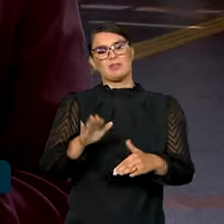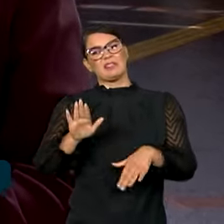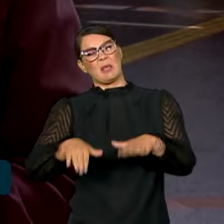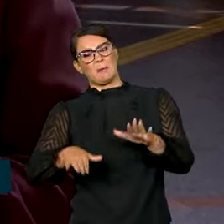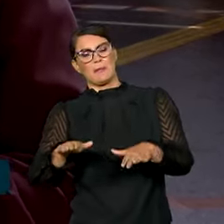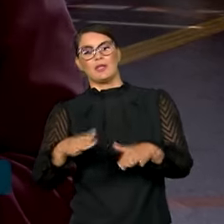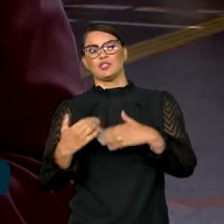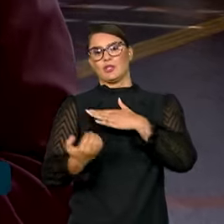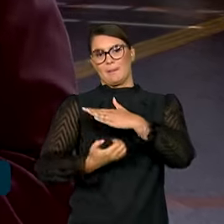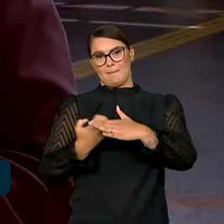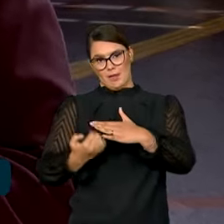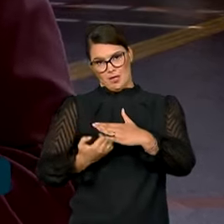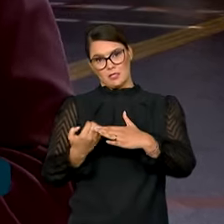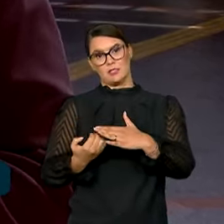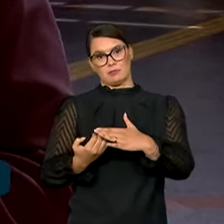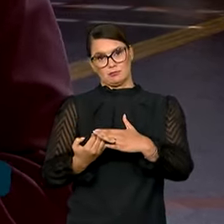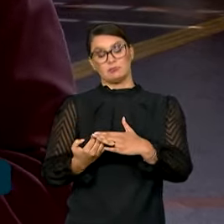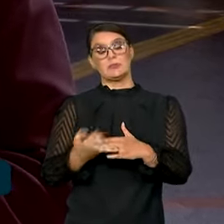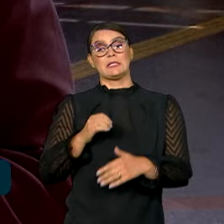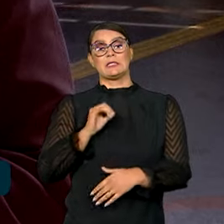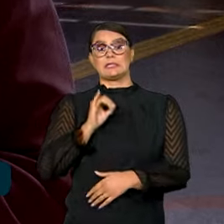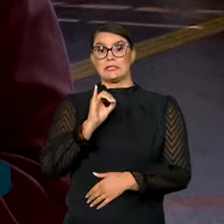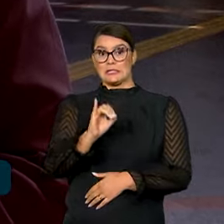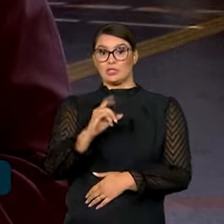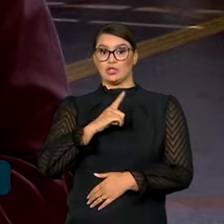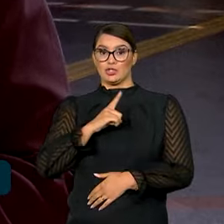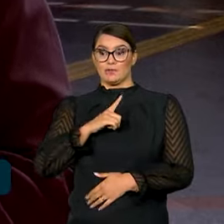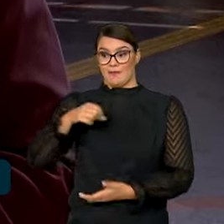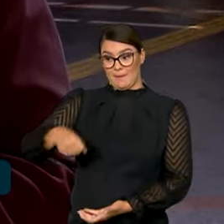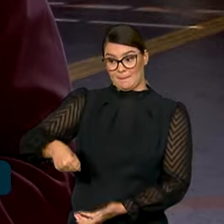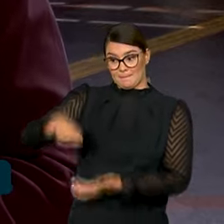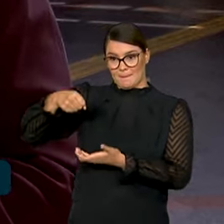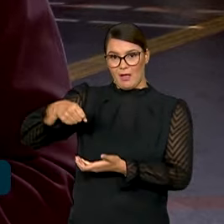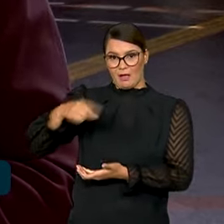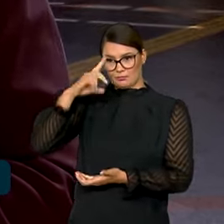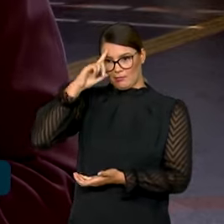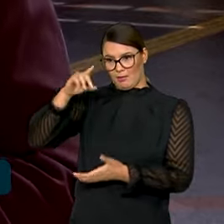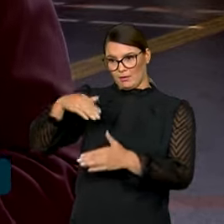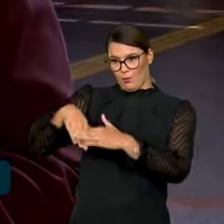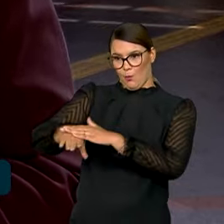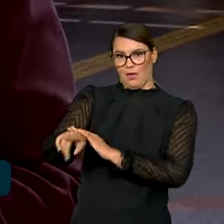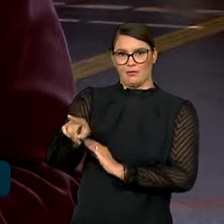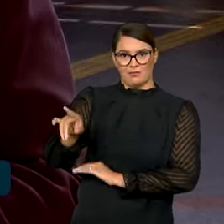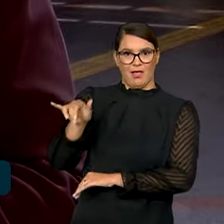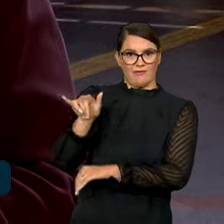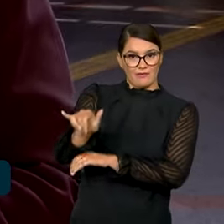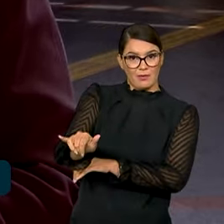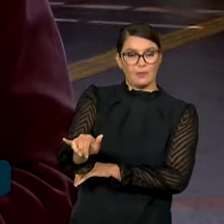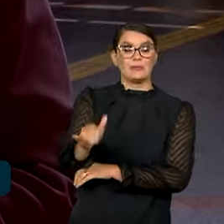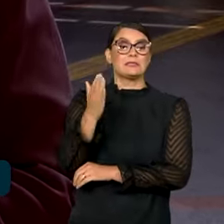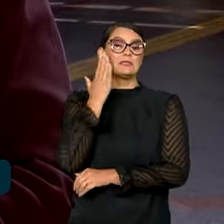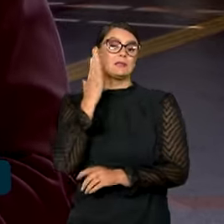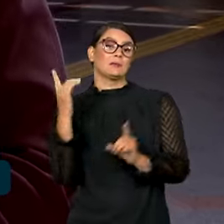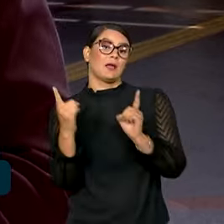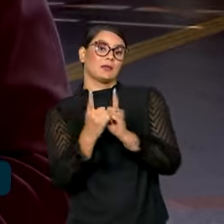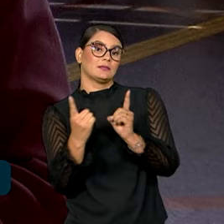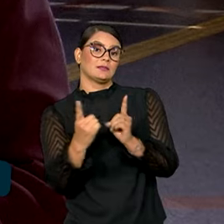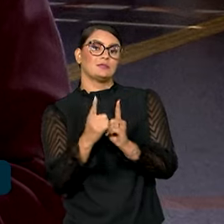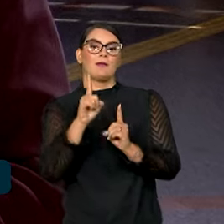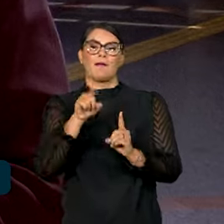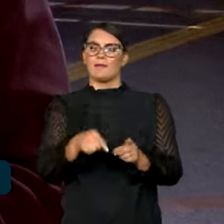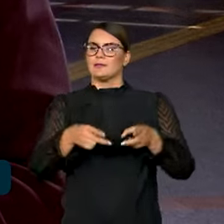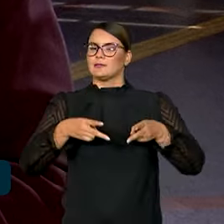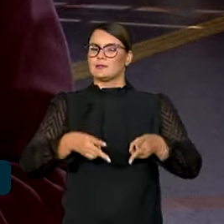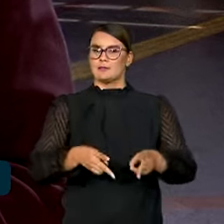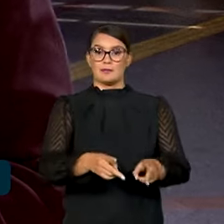de uma empresa para outra, ainda mais quando tiver bagagem para ser despachada. Saiba que esse atendimento é